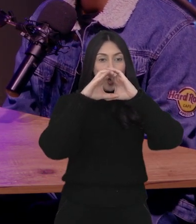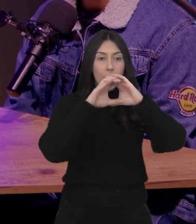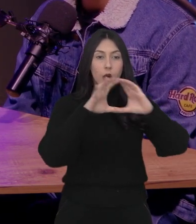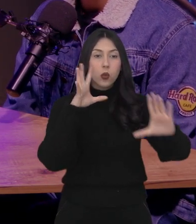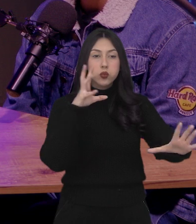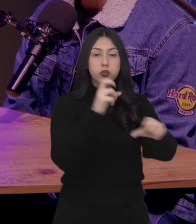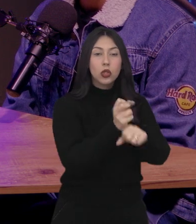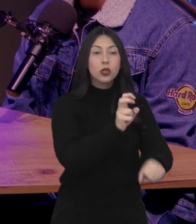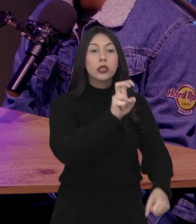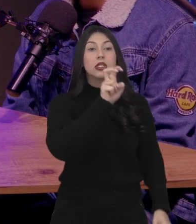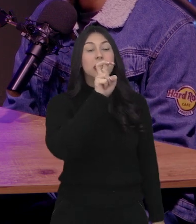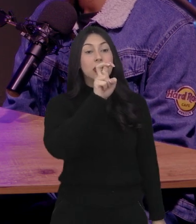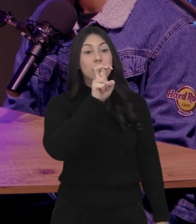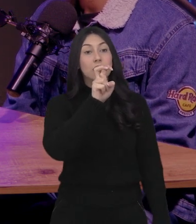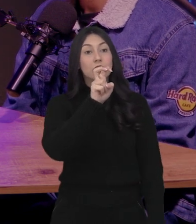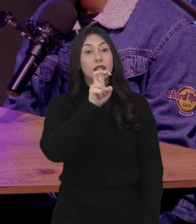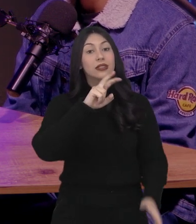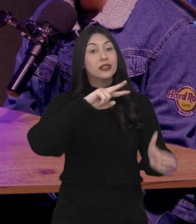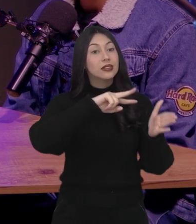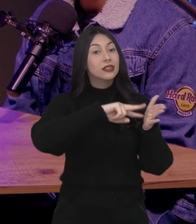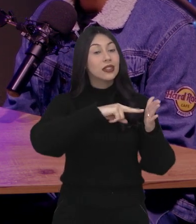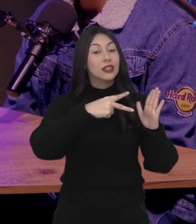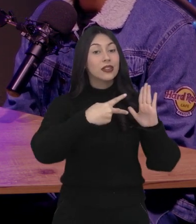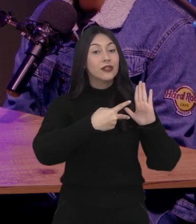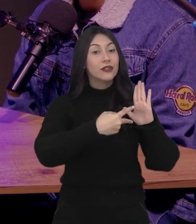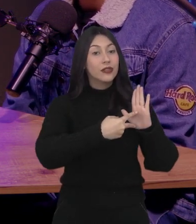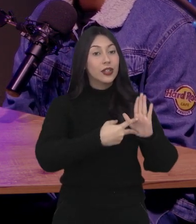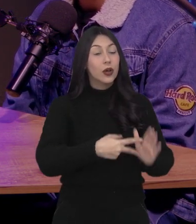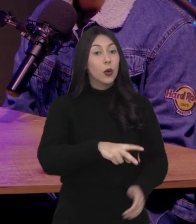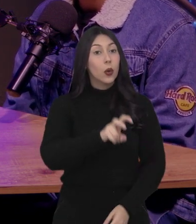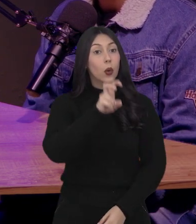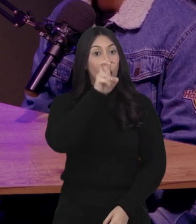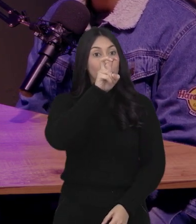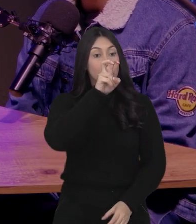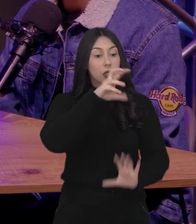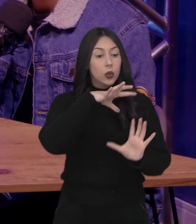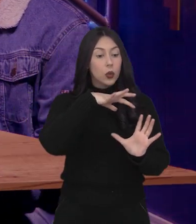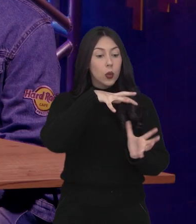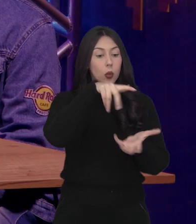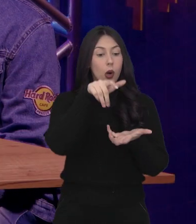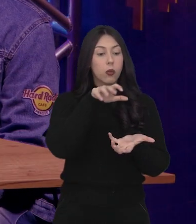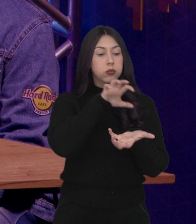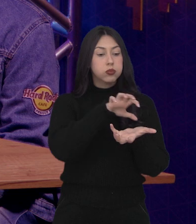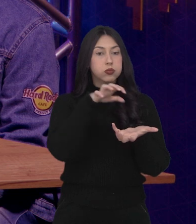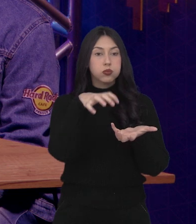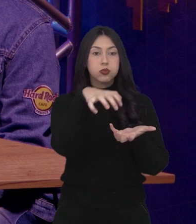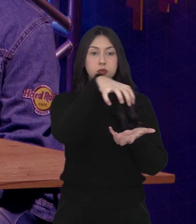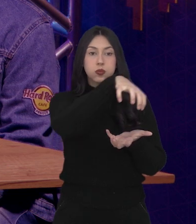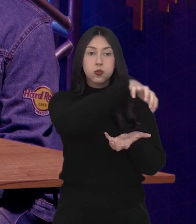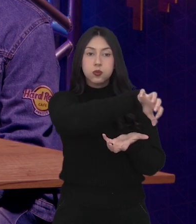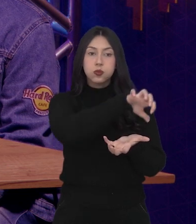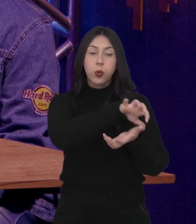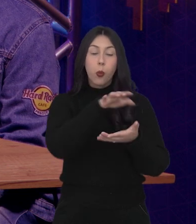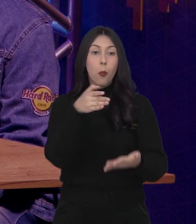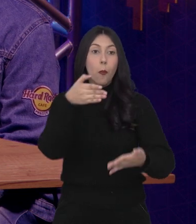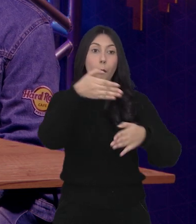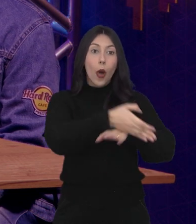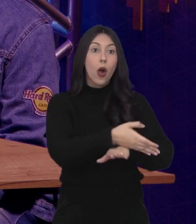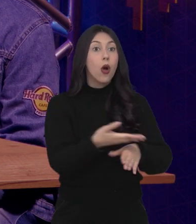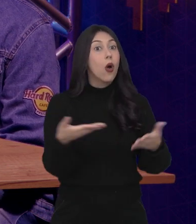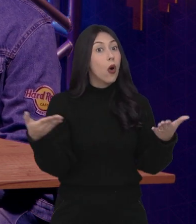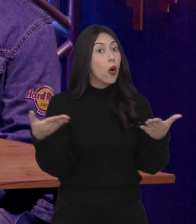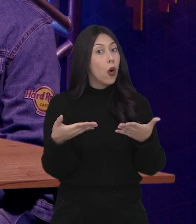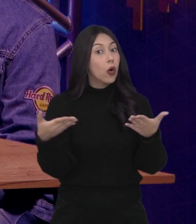cinco círculos que se simbolizam, né, significam os cinco continentes, né, que participam das Olimpíadas. Hoje,